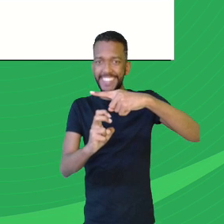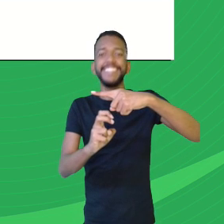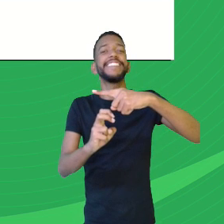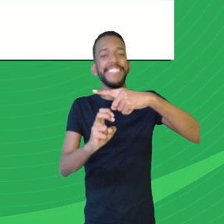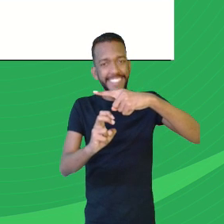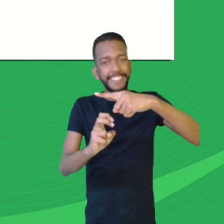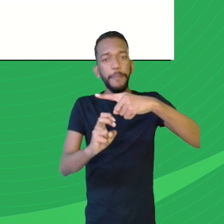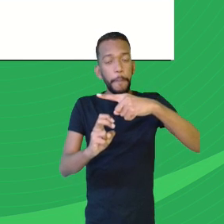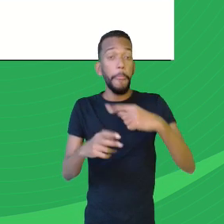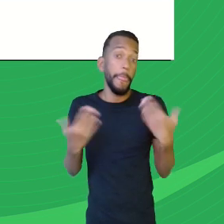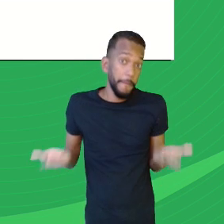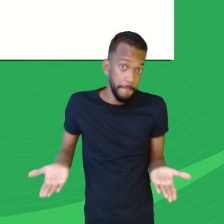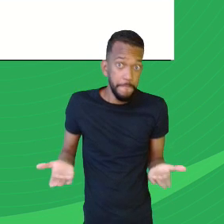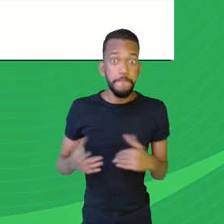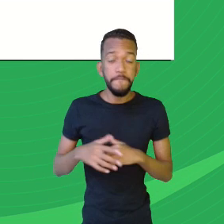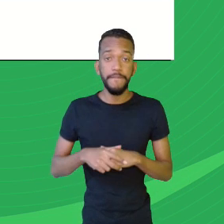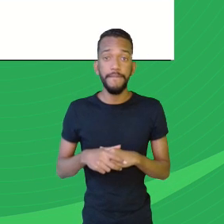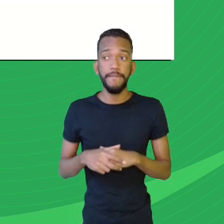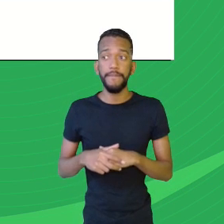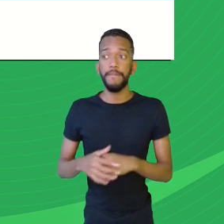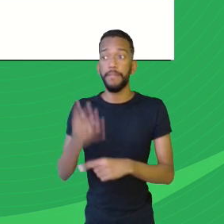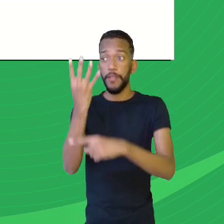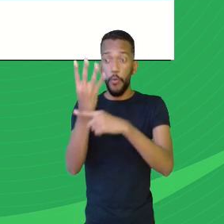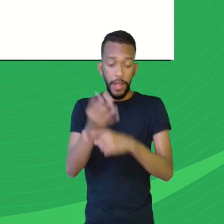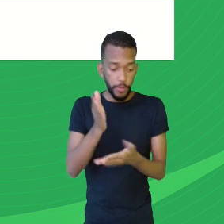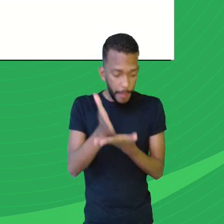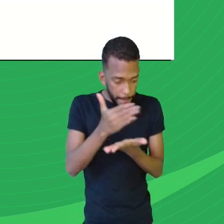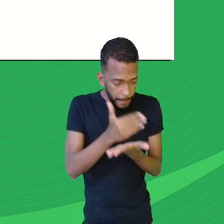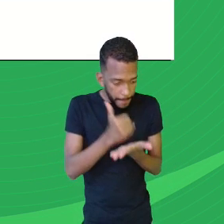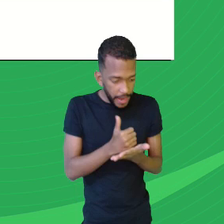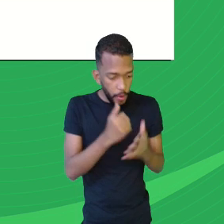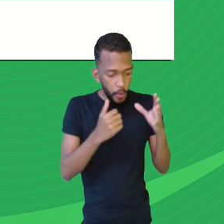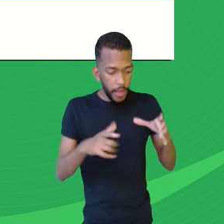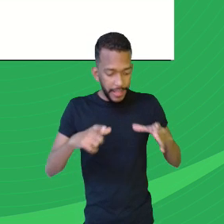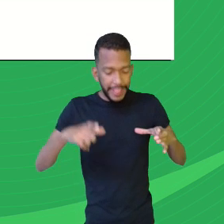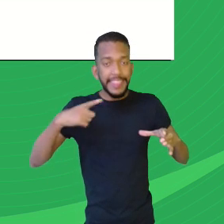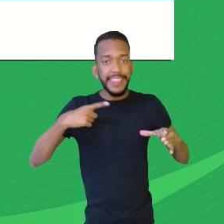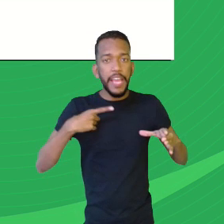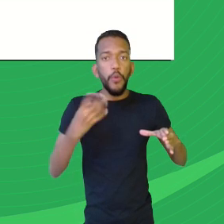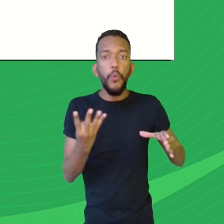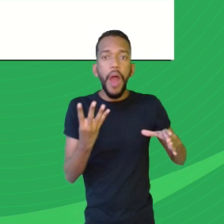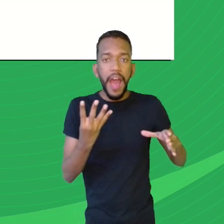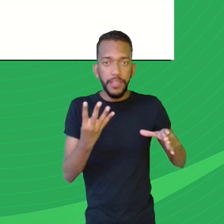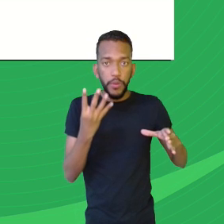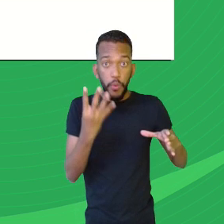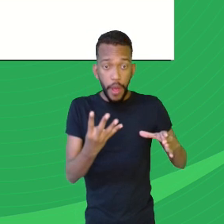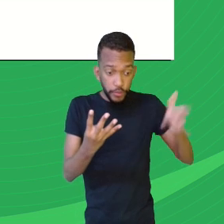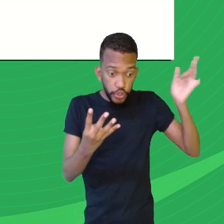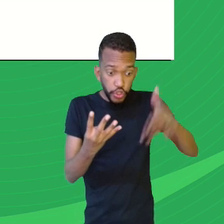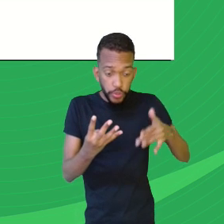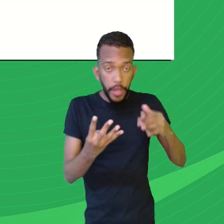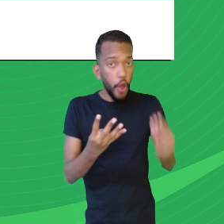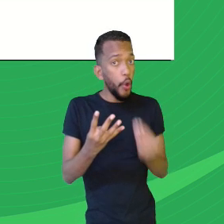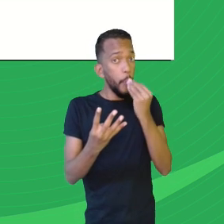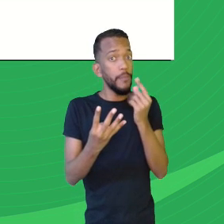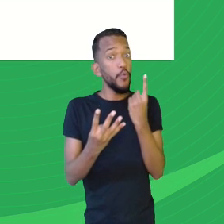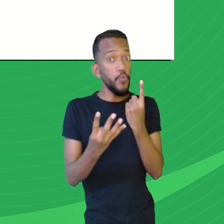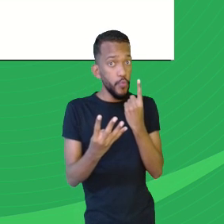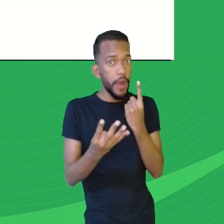4/5, ou seja, 4 partes das 5. Lembrando que o numerador é as partes